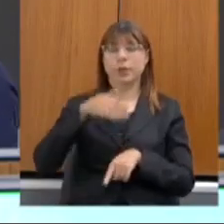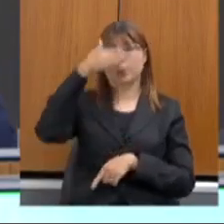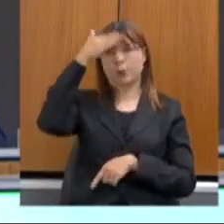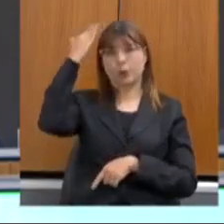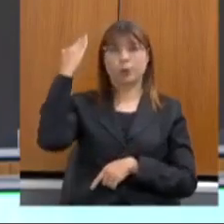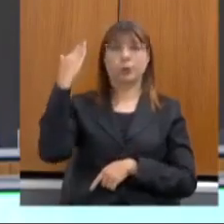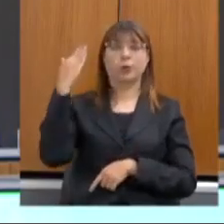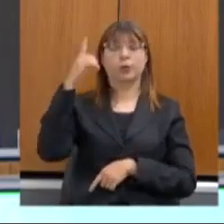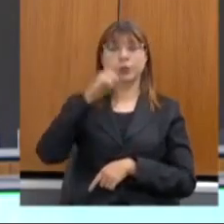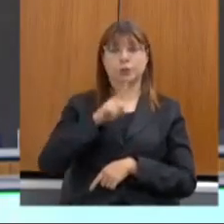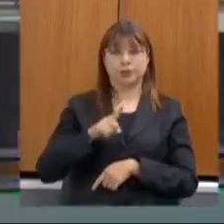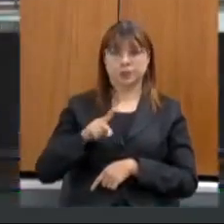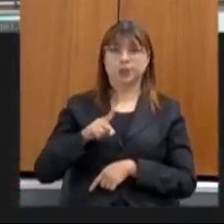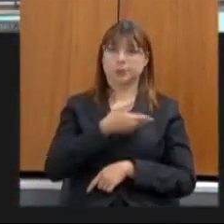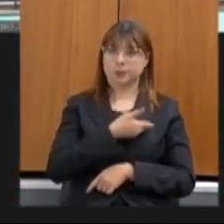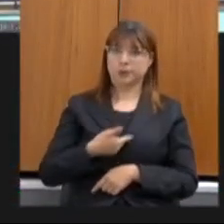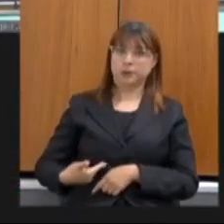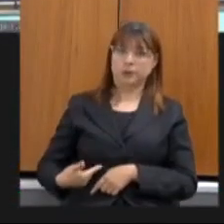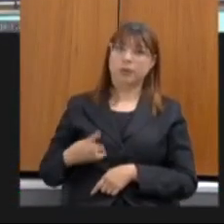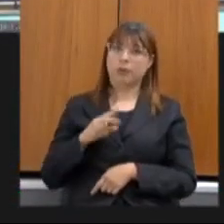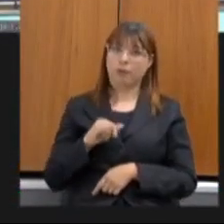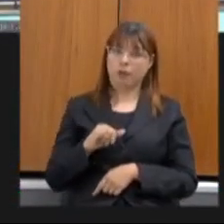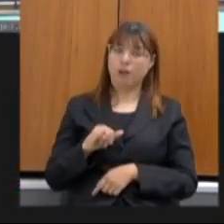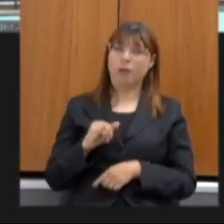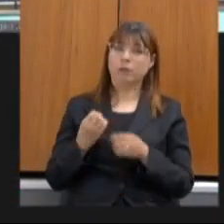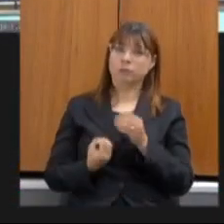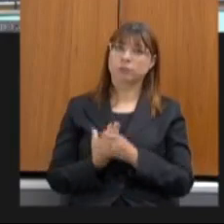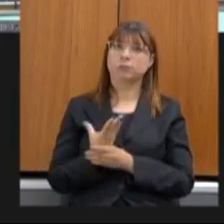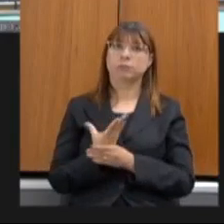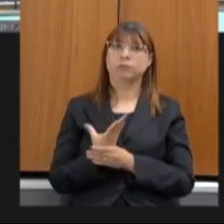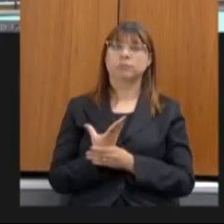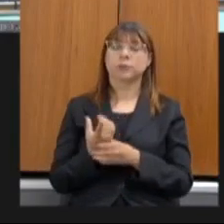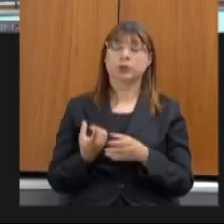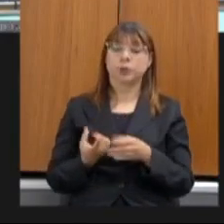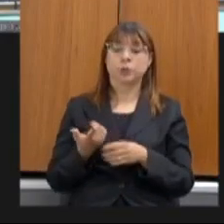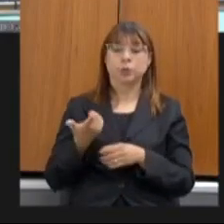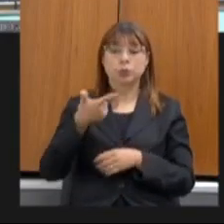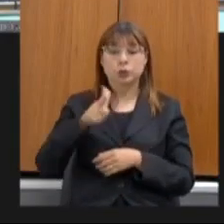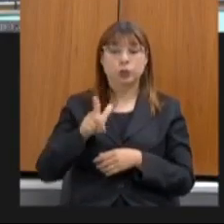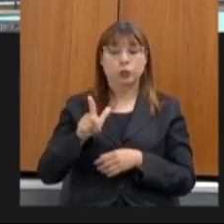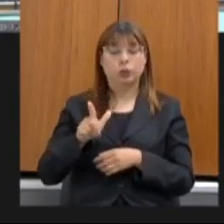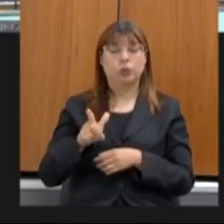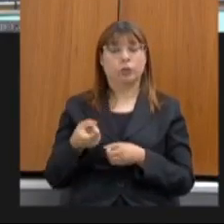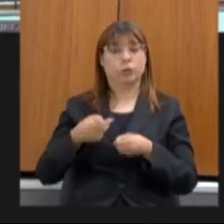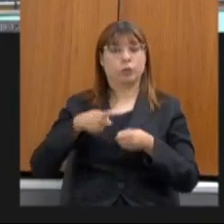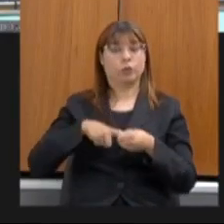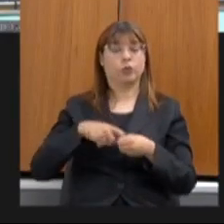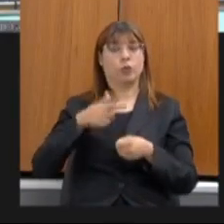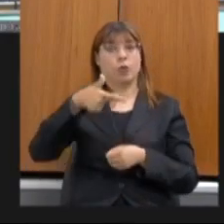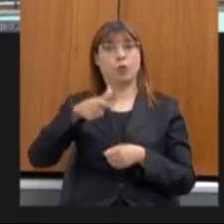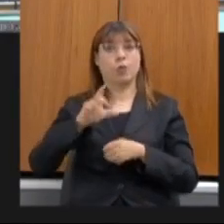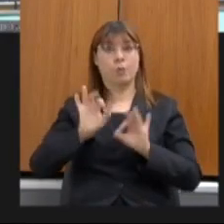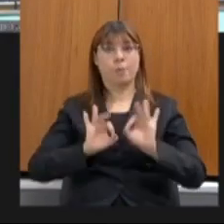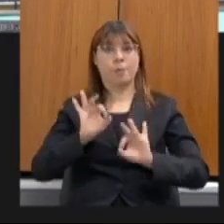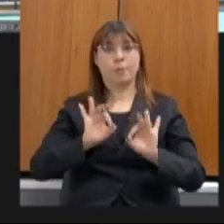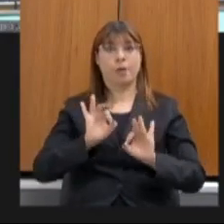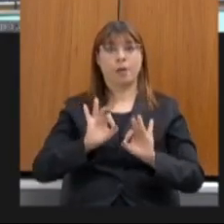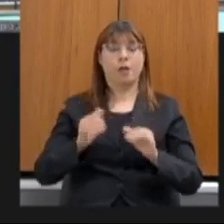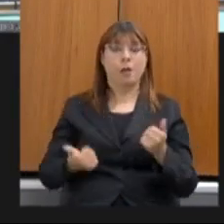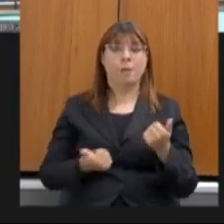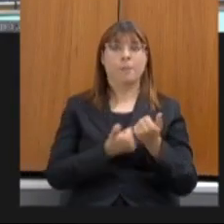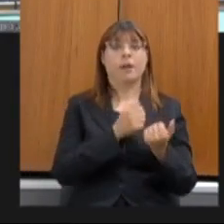vai lançar o retorno de um grande problema que nós temos de Apoio às startups